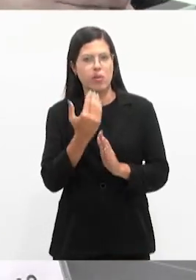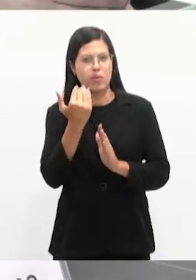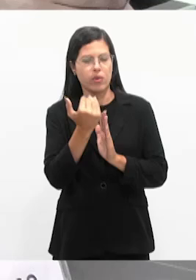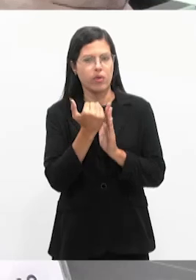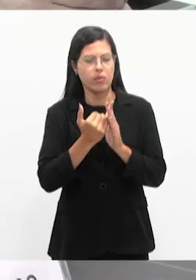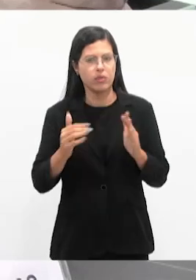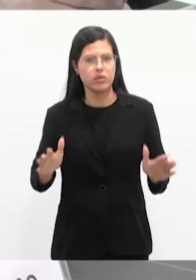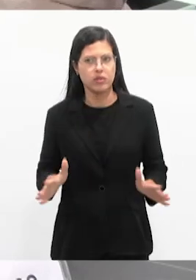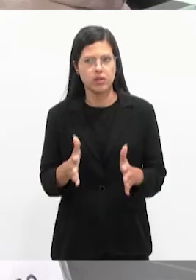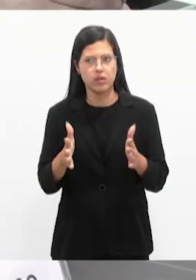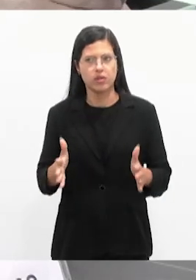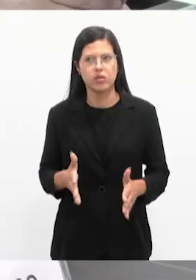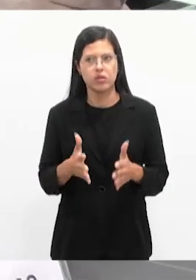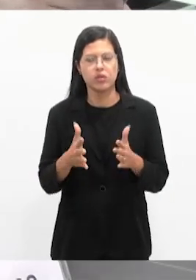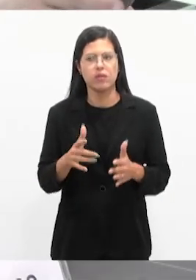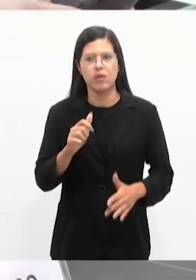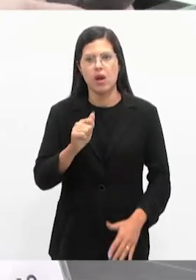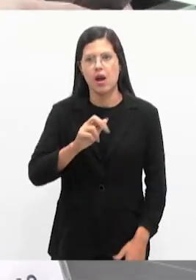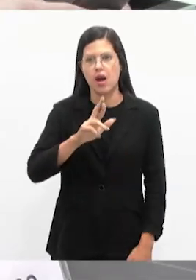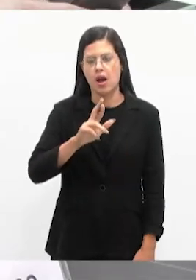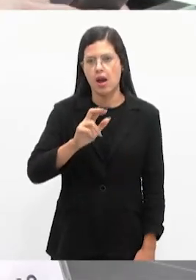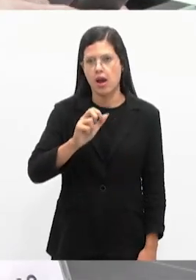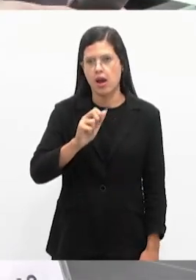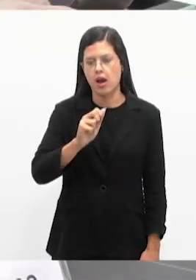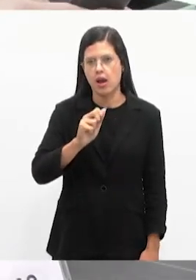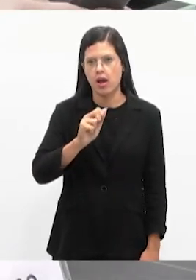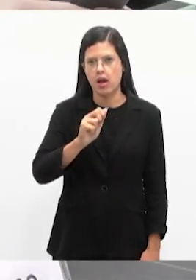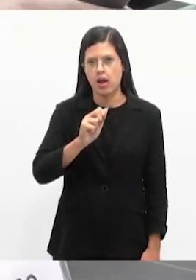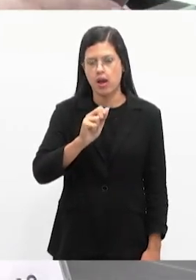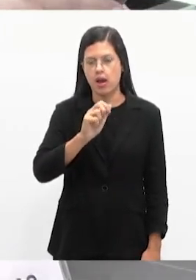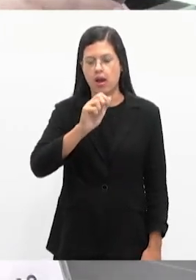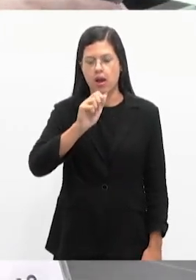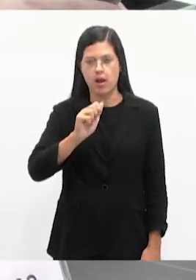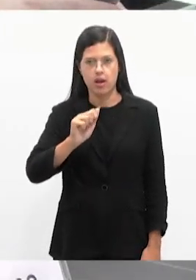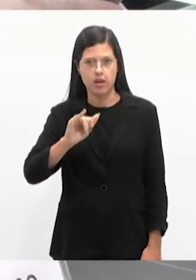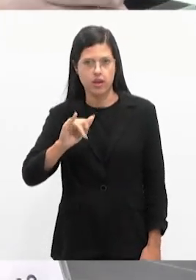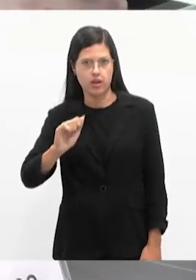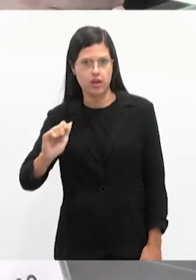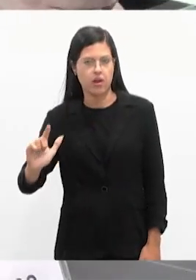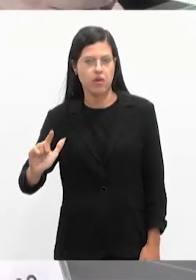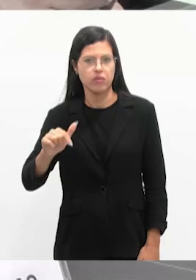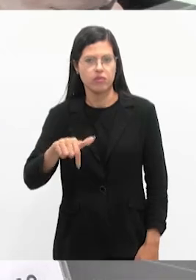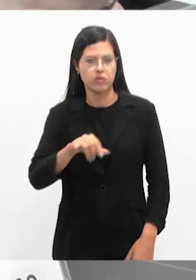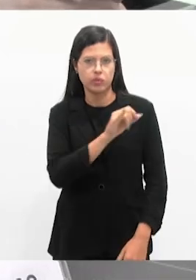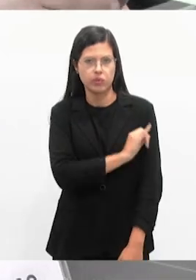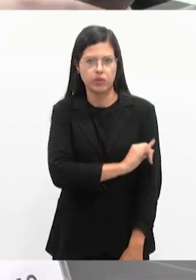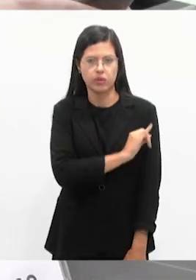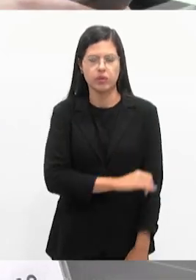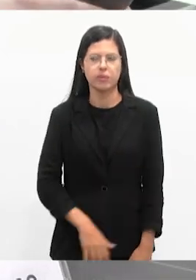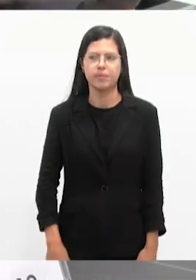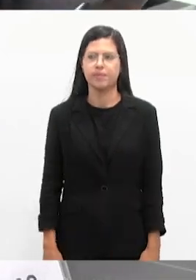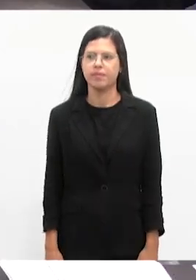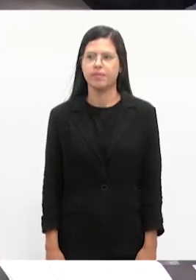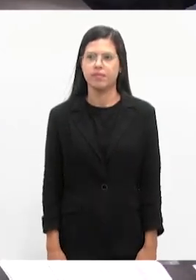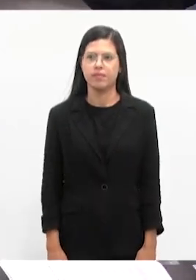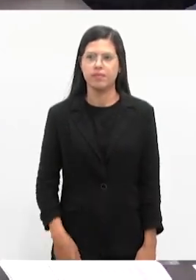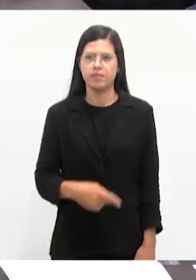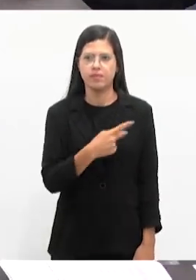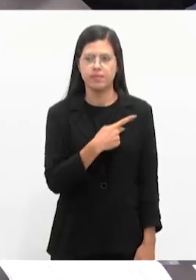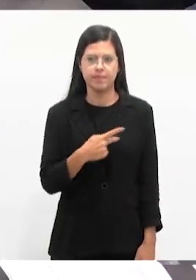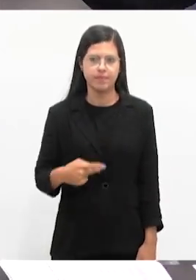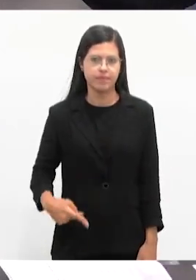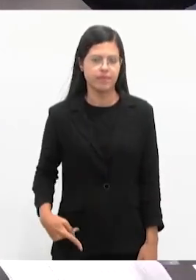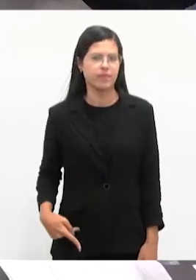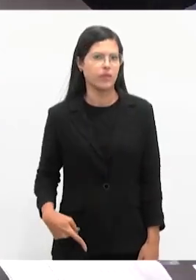de incentivo aos arraiás no Estado do Rio de Janeiro. Para parecer, deputado Luiz Paulo. Presidente, na